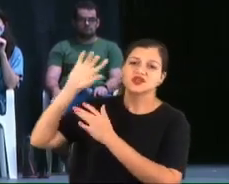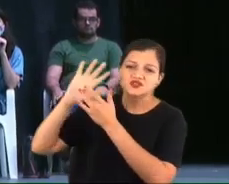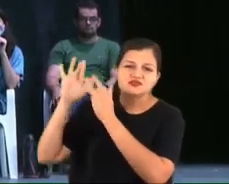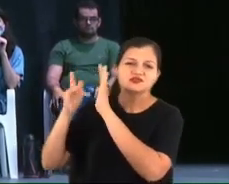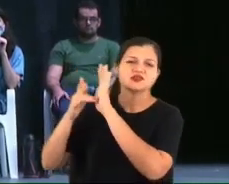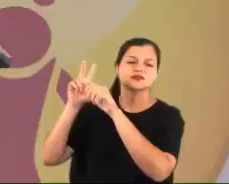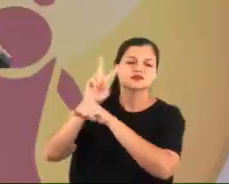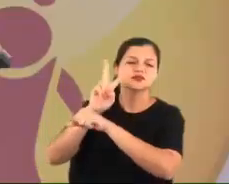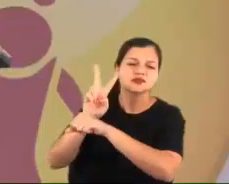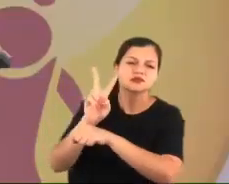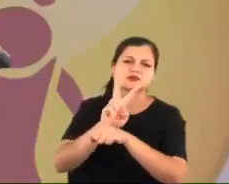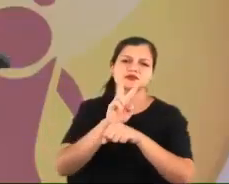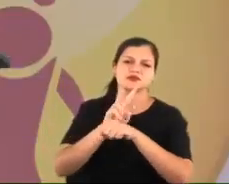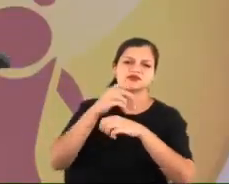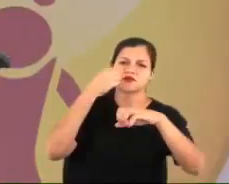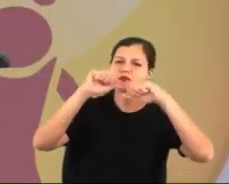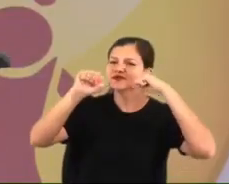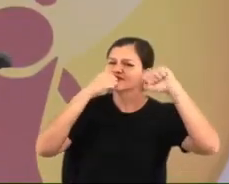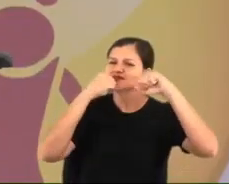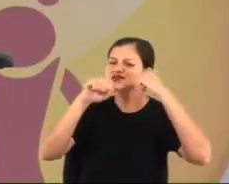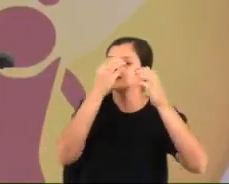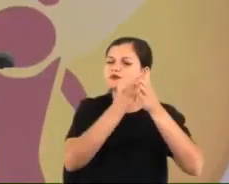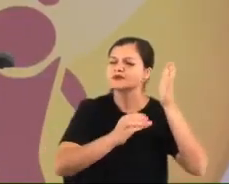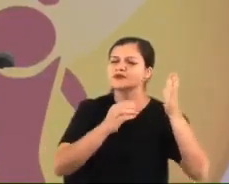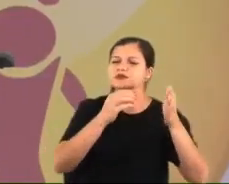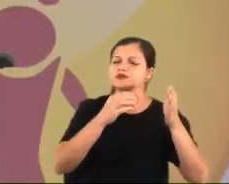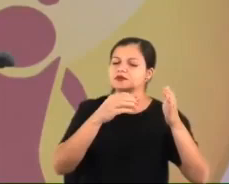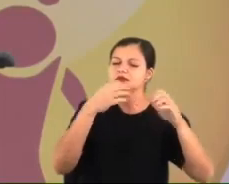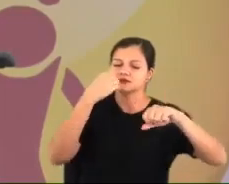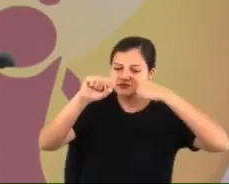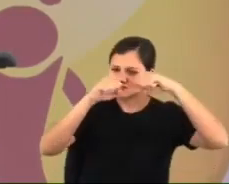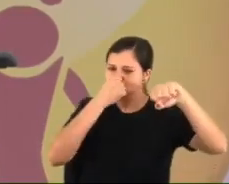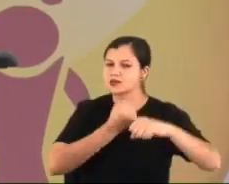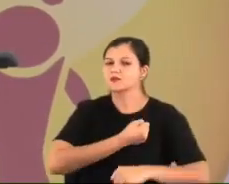Salmo é incrível, gente. Salmo 23, ele diz que